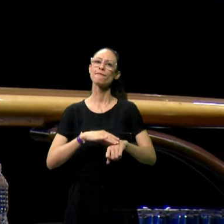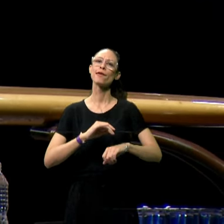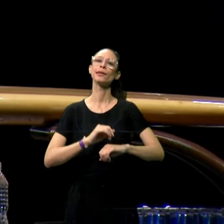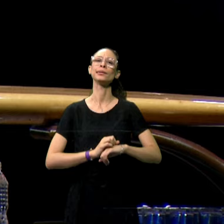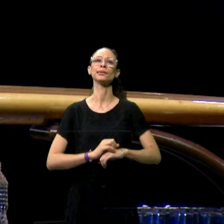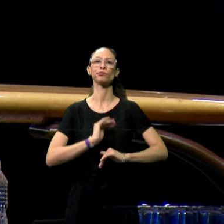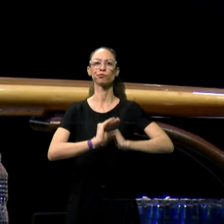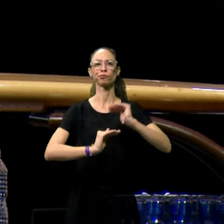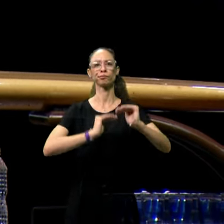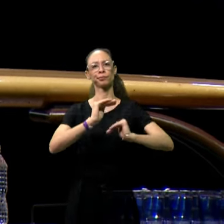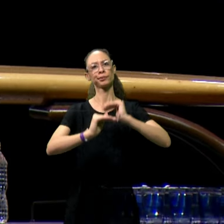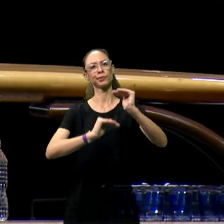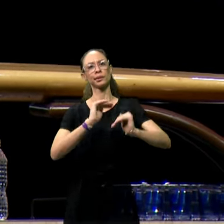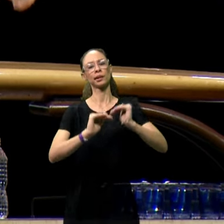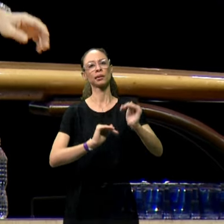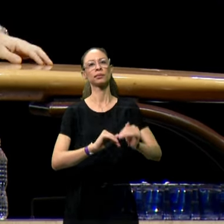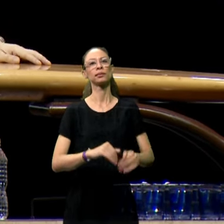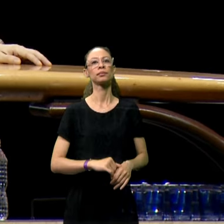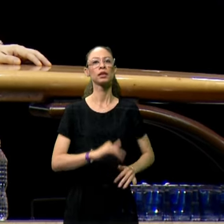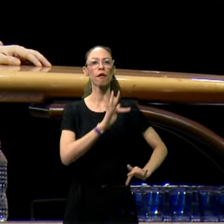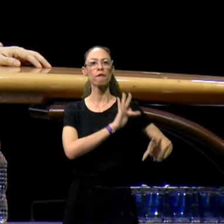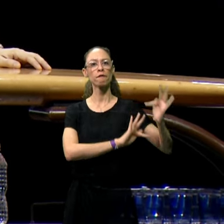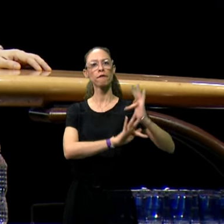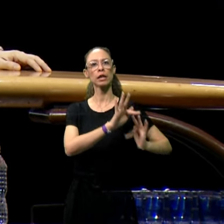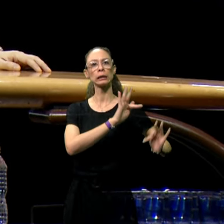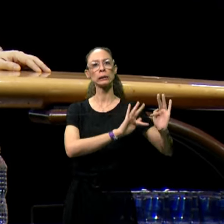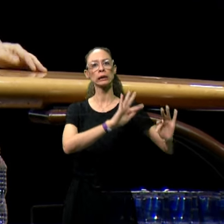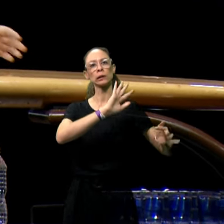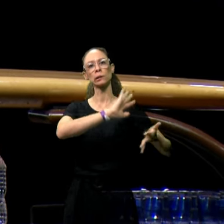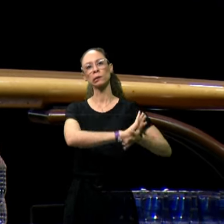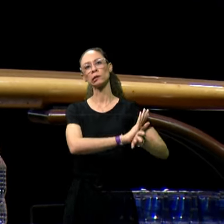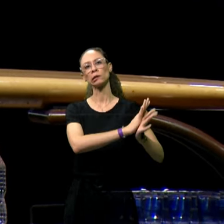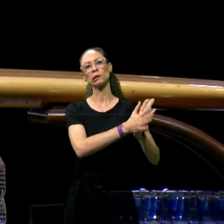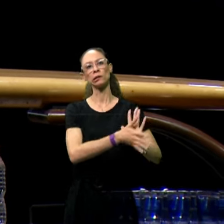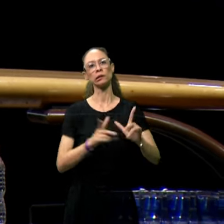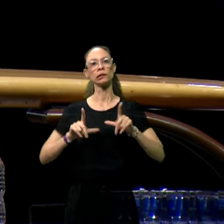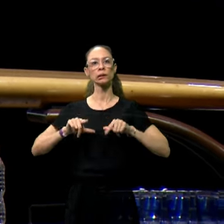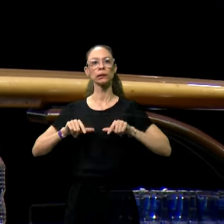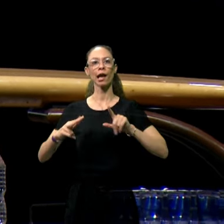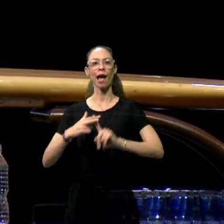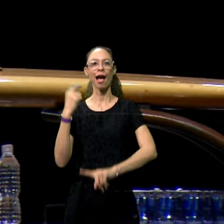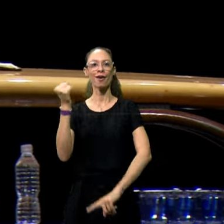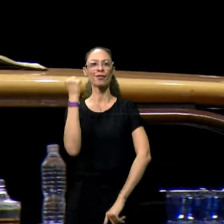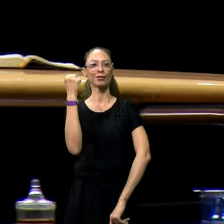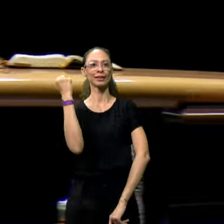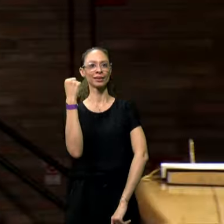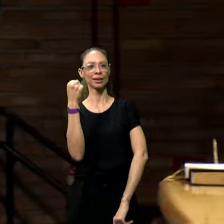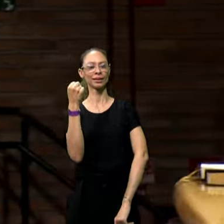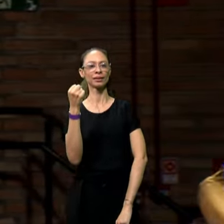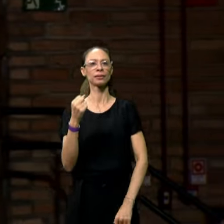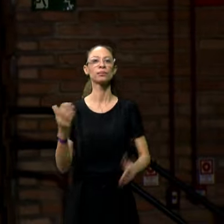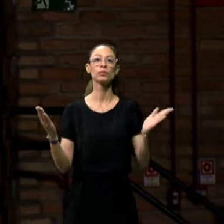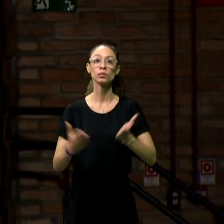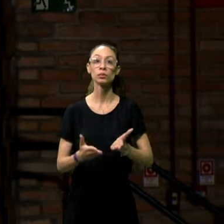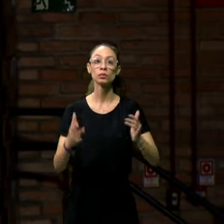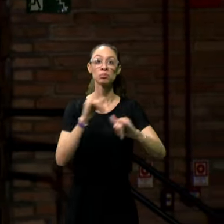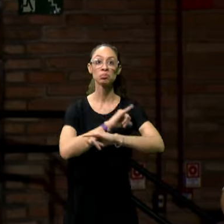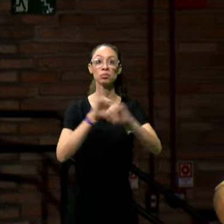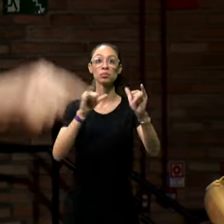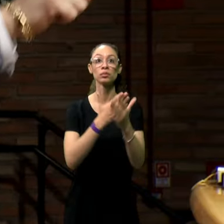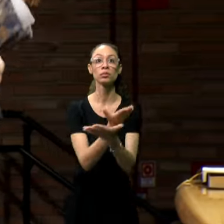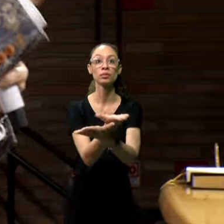filisteus. Fez os movimentos que Deus tinha que fazer. O que eu estou dizendo hoje aqui para vocês é o seguinte: